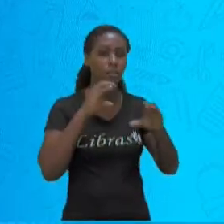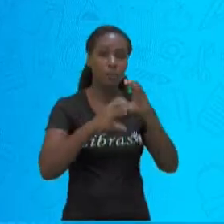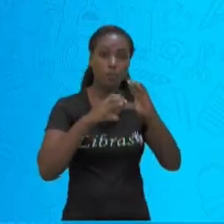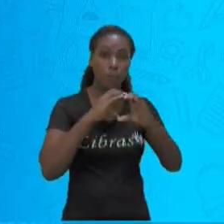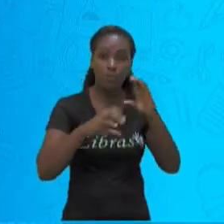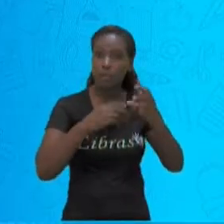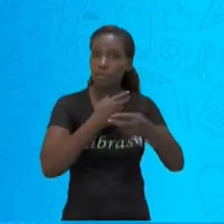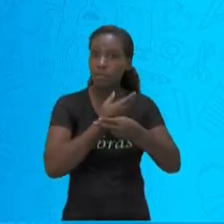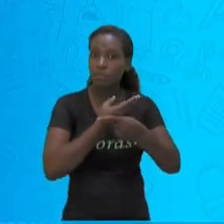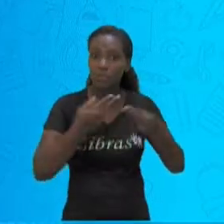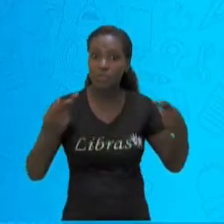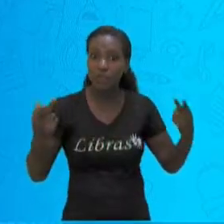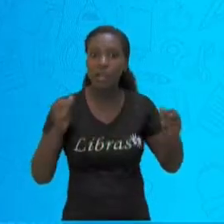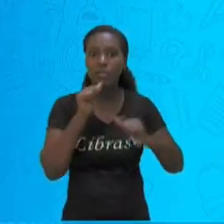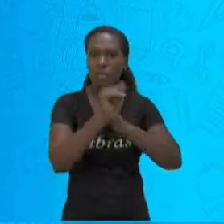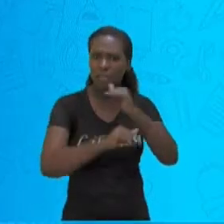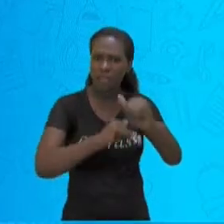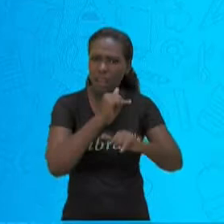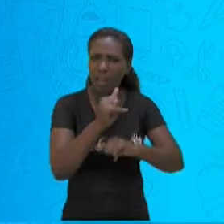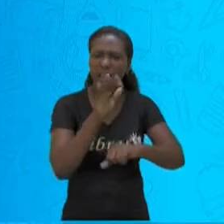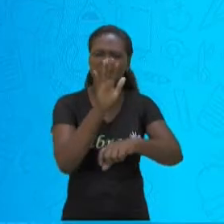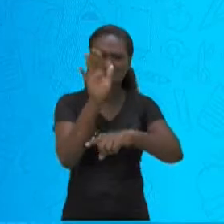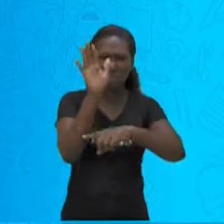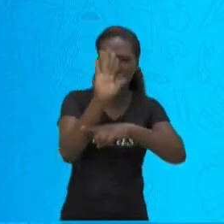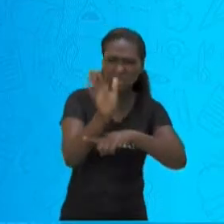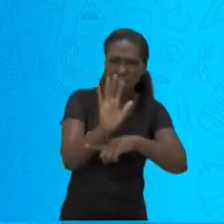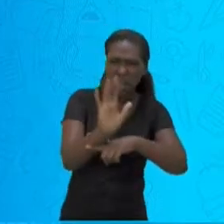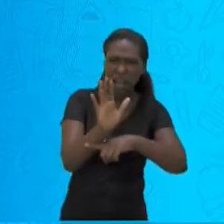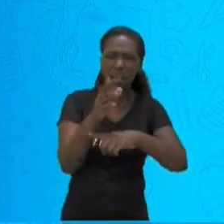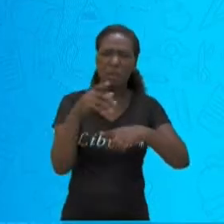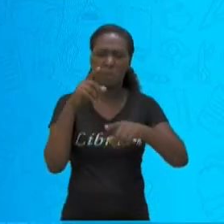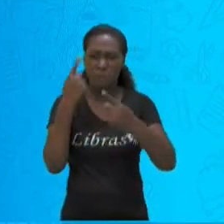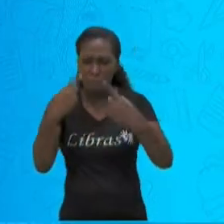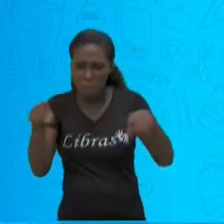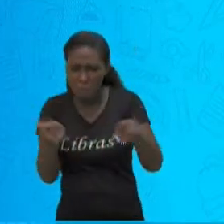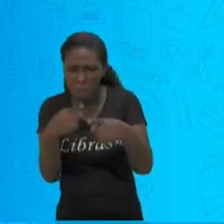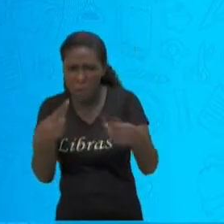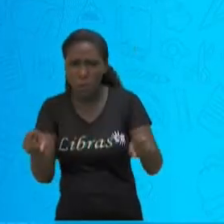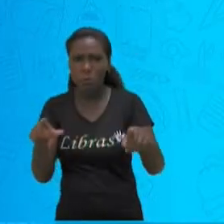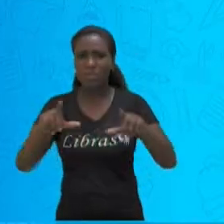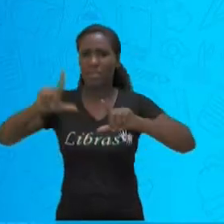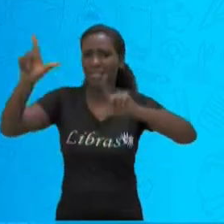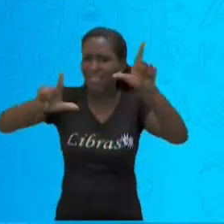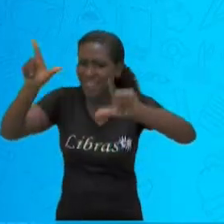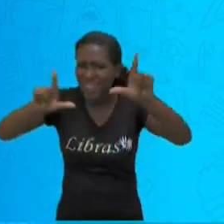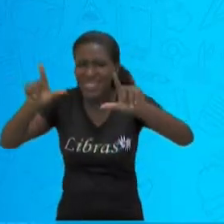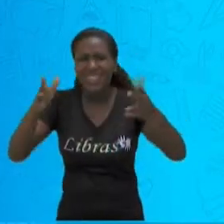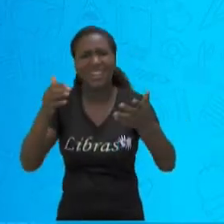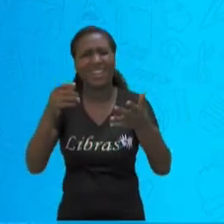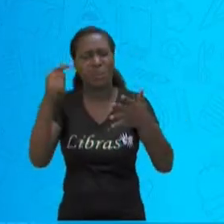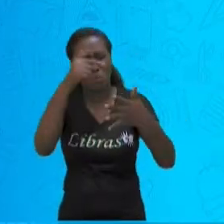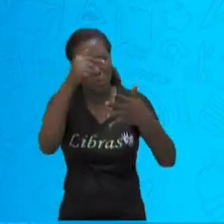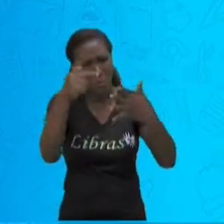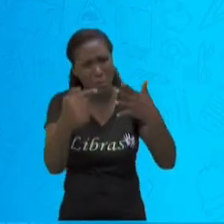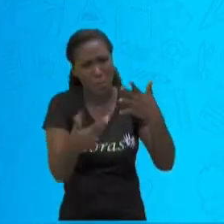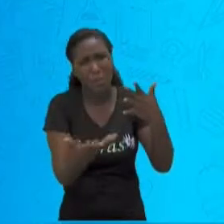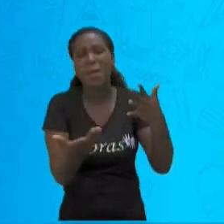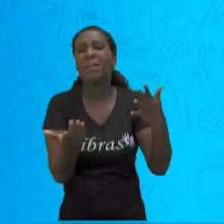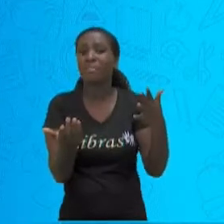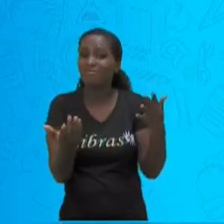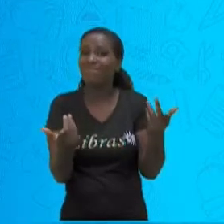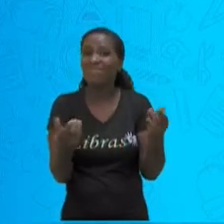O cinema, a internet, a música, a TV. E isso é